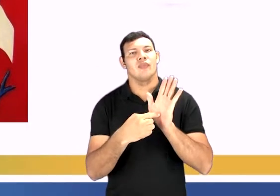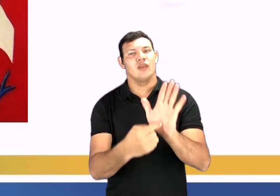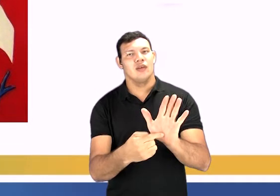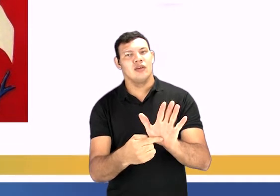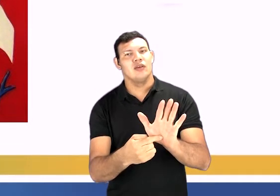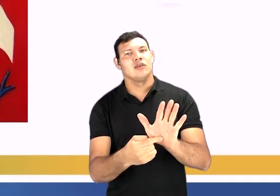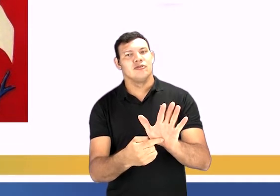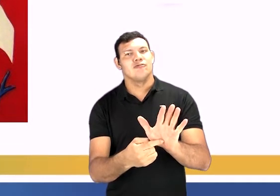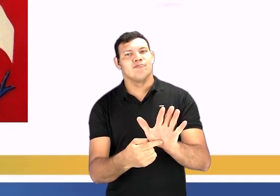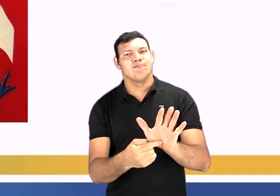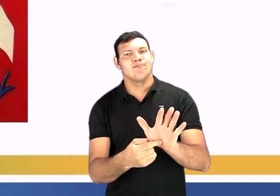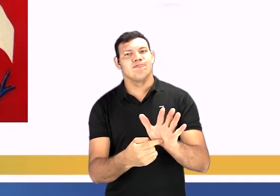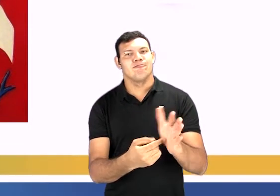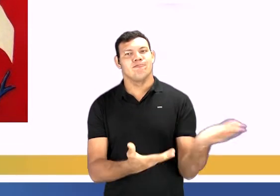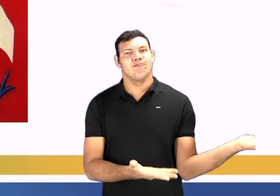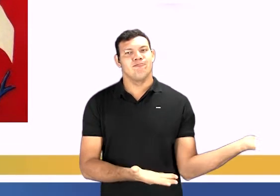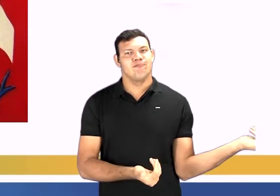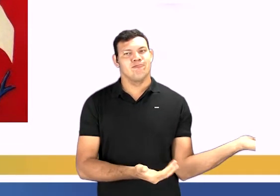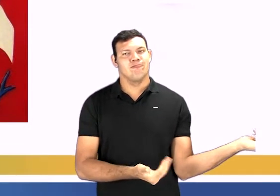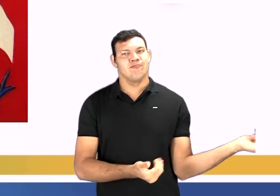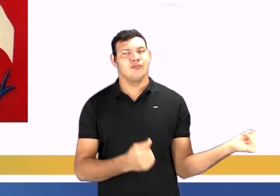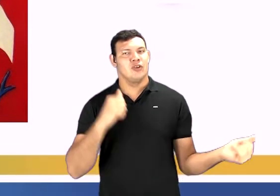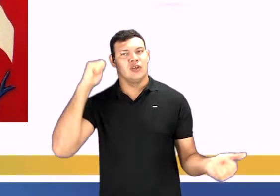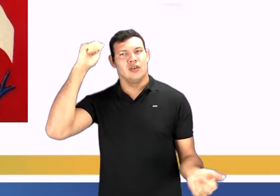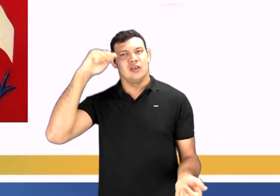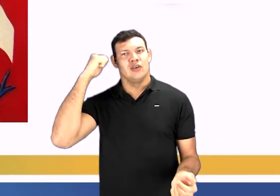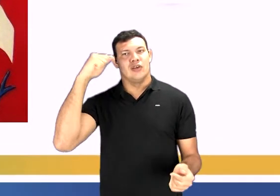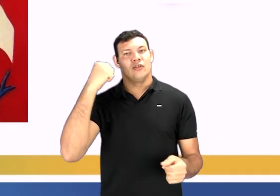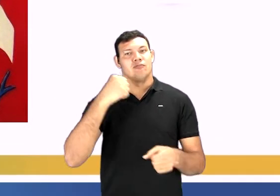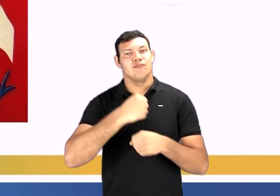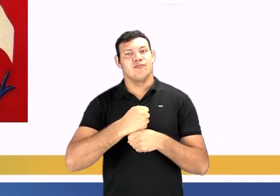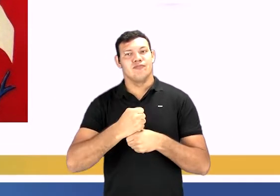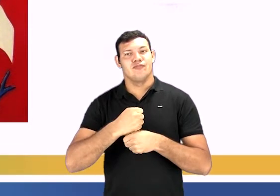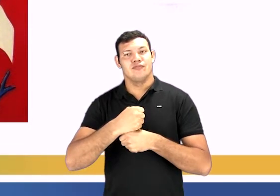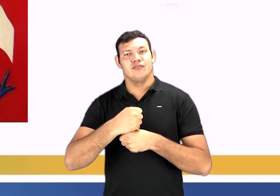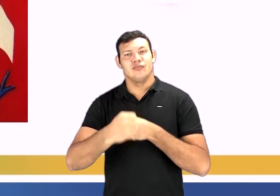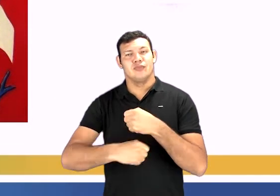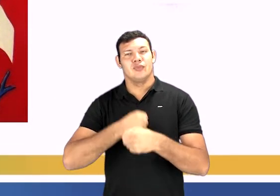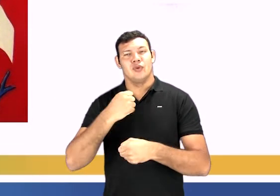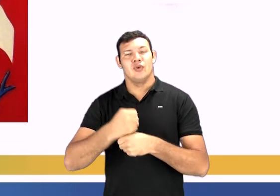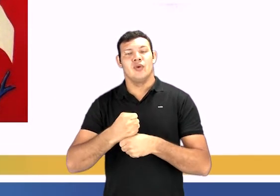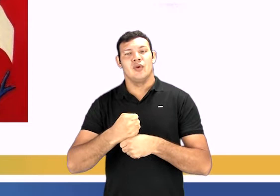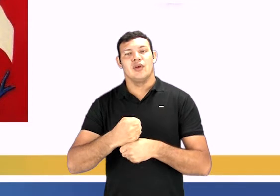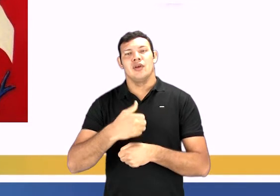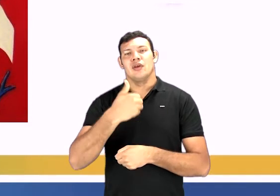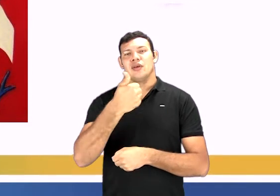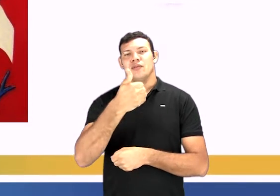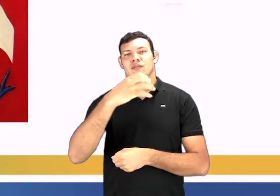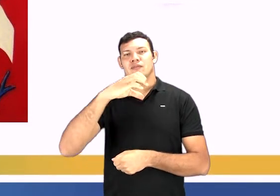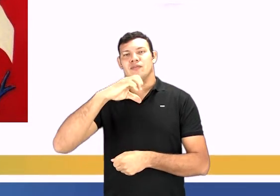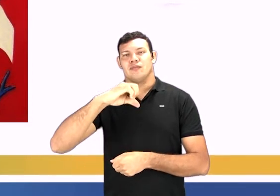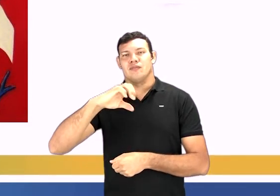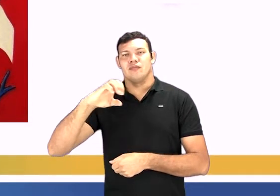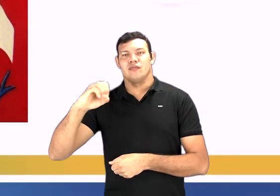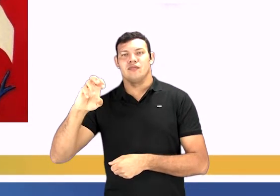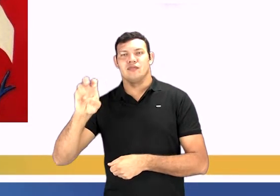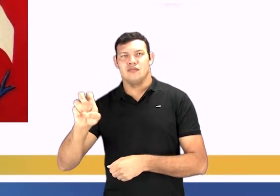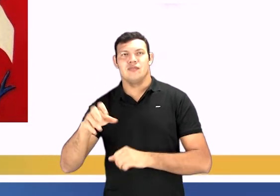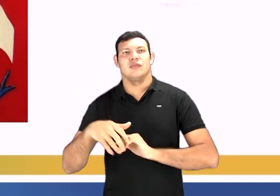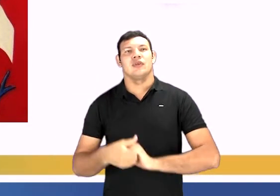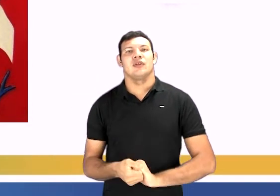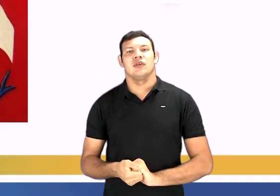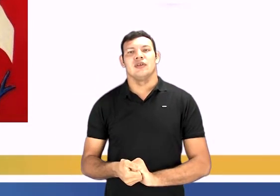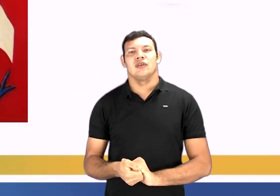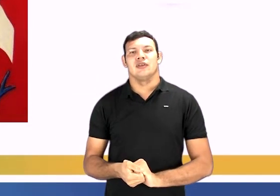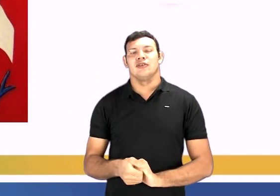jovens artistas em Paris. O ano era 1905 e o nome que ficou mais conhecido foi o